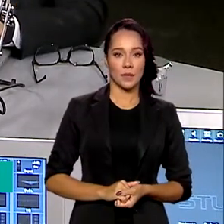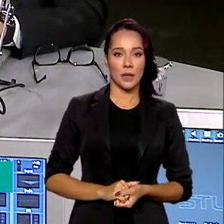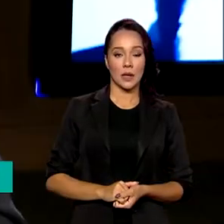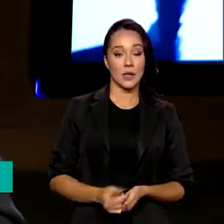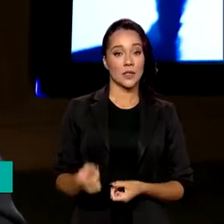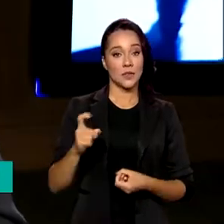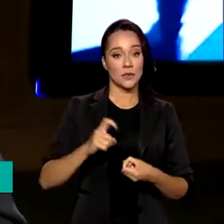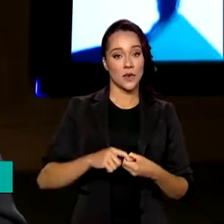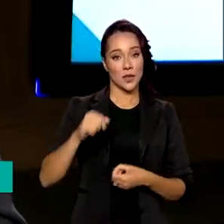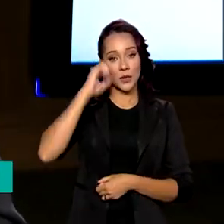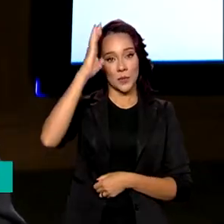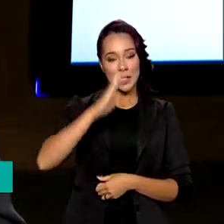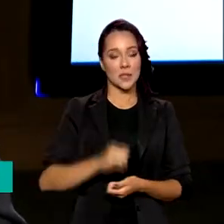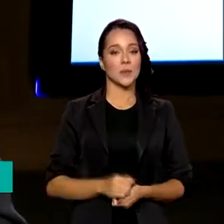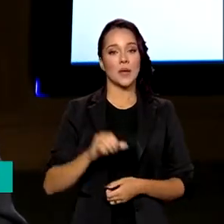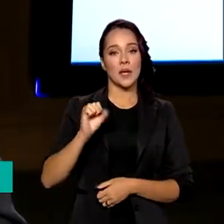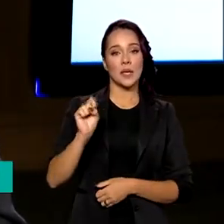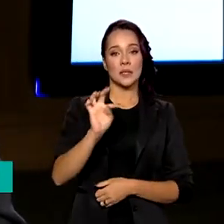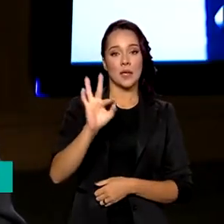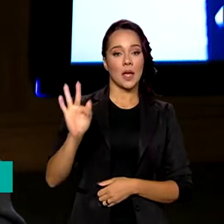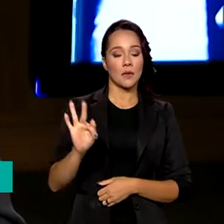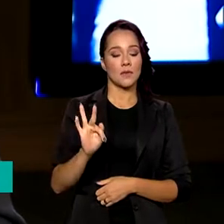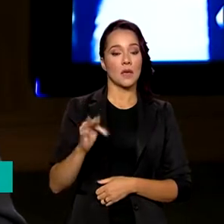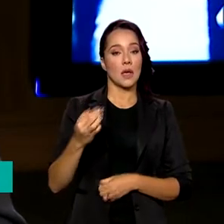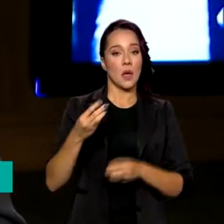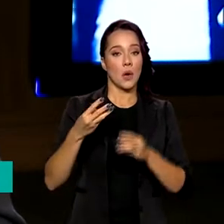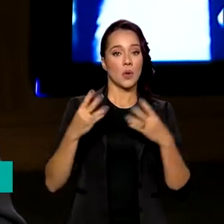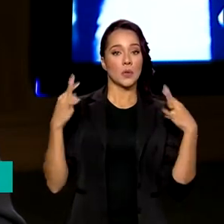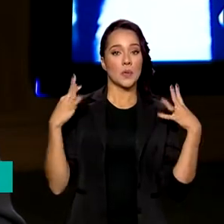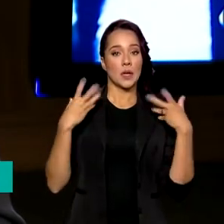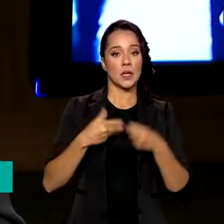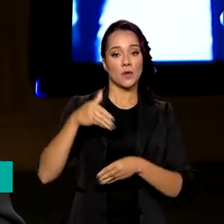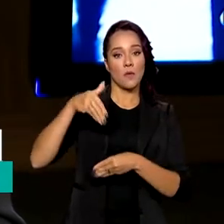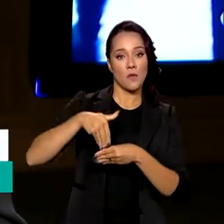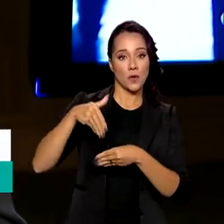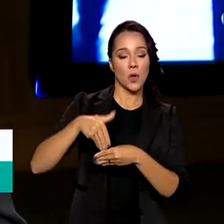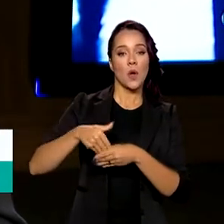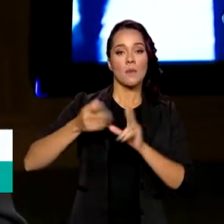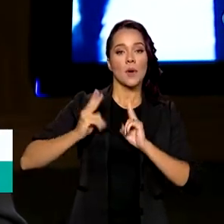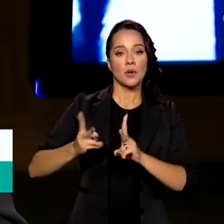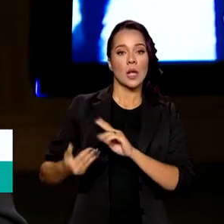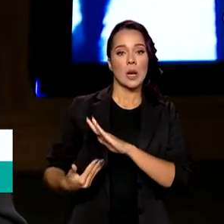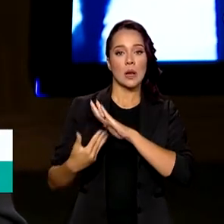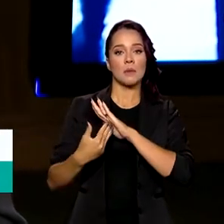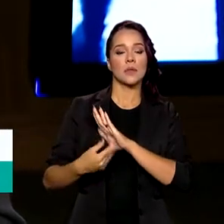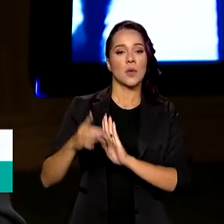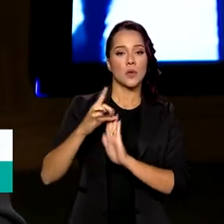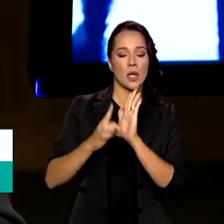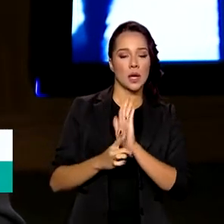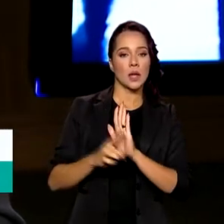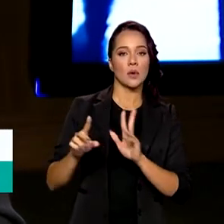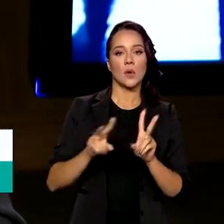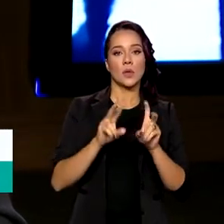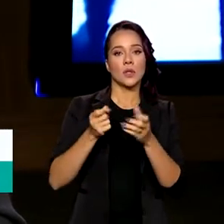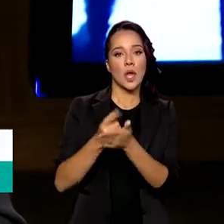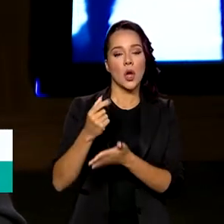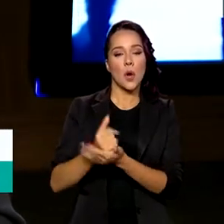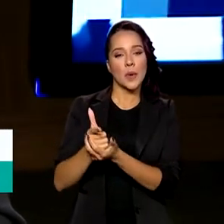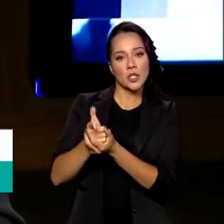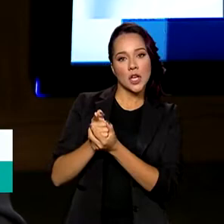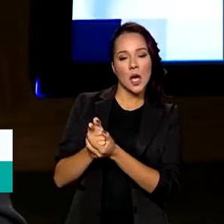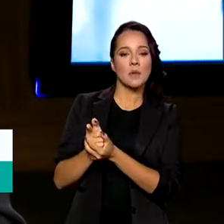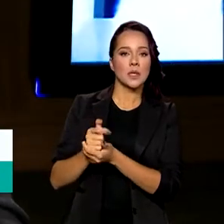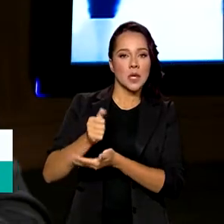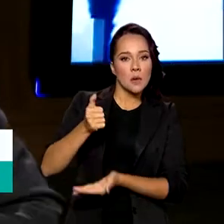e de volta ao Brasil no Supremo Tribunal Federal maioria dos ministros votou pela manutenção da limitação do Decreto que trata da compra de